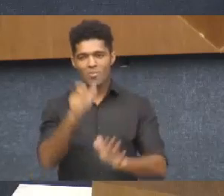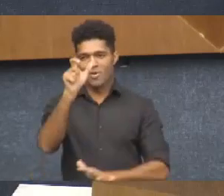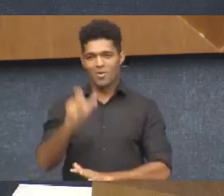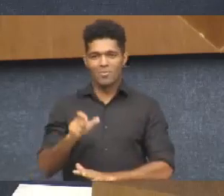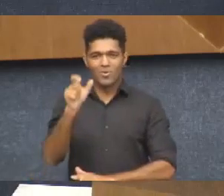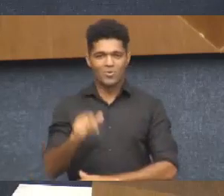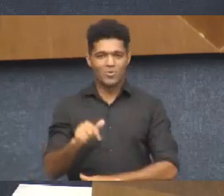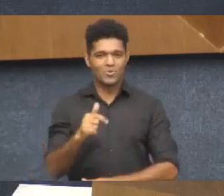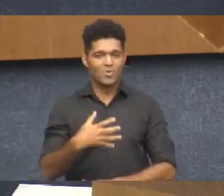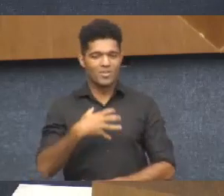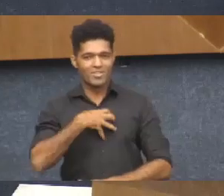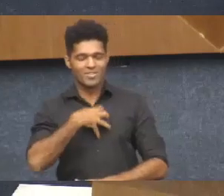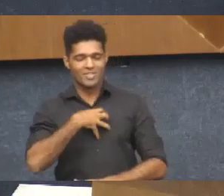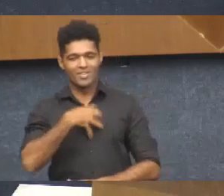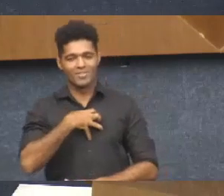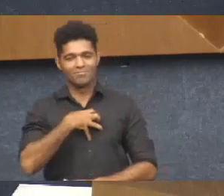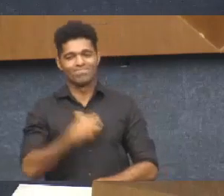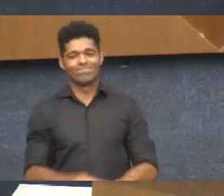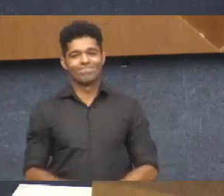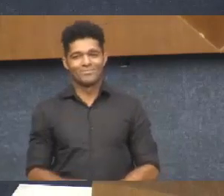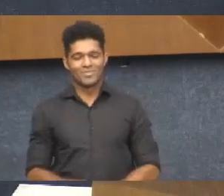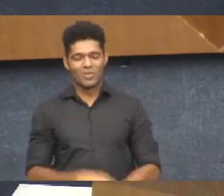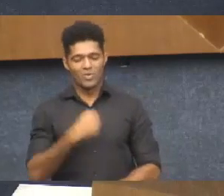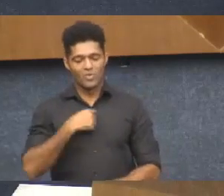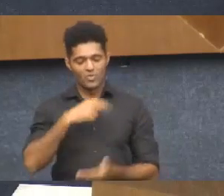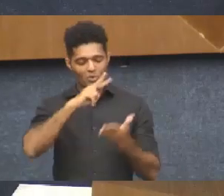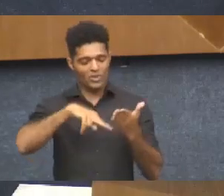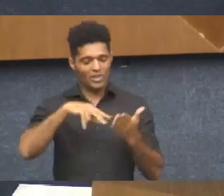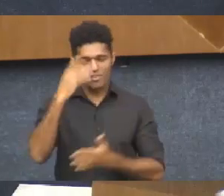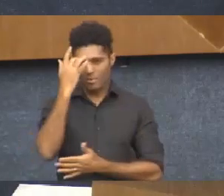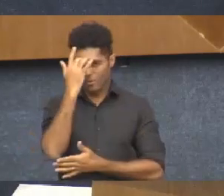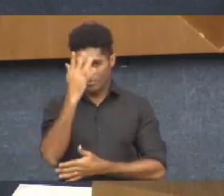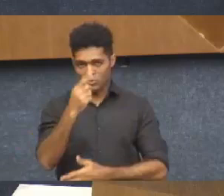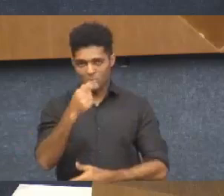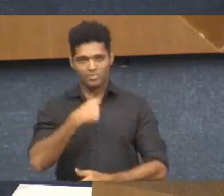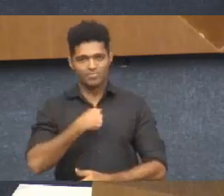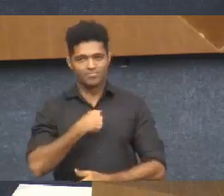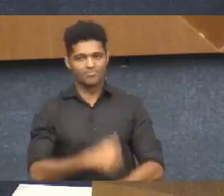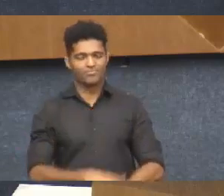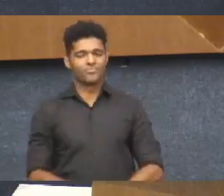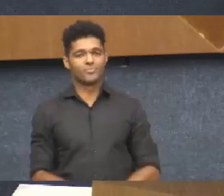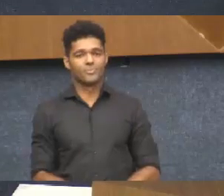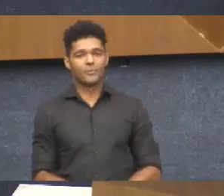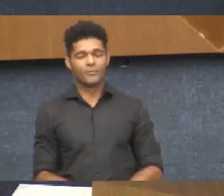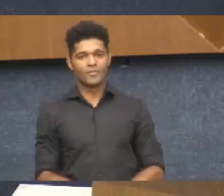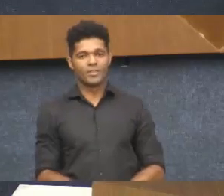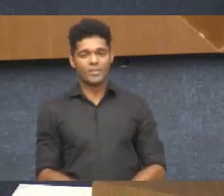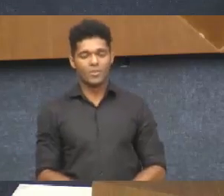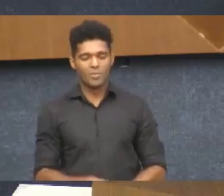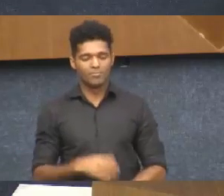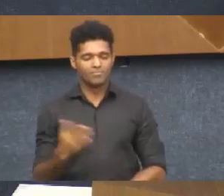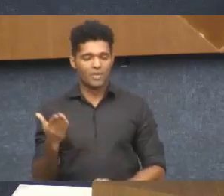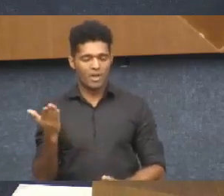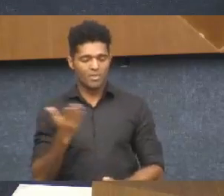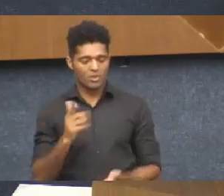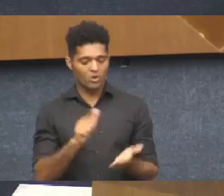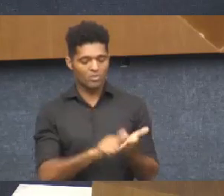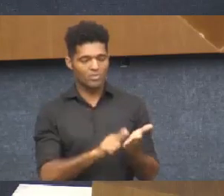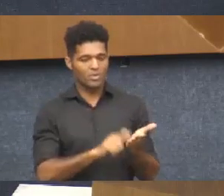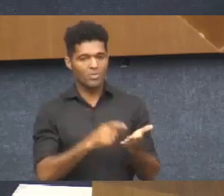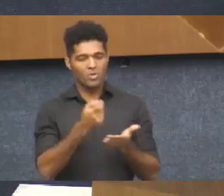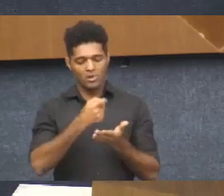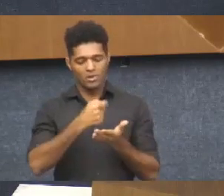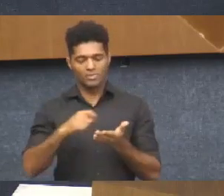pessoas que estão aqui presentes, mas eu vou ter dificuldade, então eu vou ler, que vai facilitar para mim se eu ler. Deixa eu pegar aqui rapidinho, que eu não